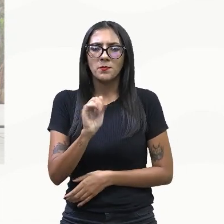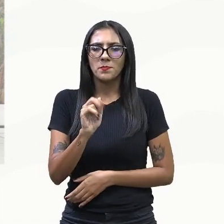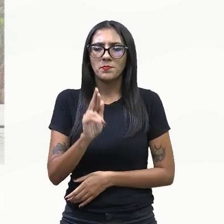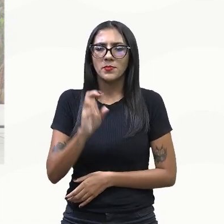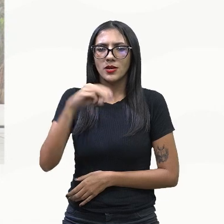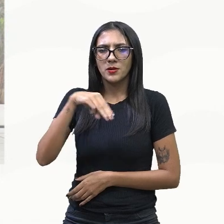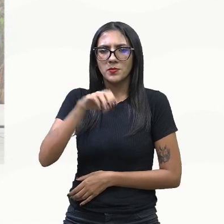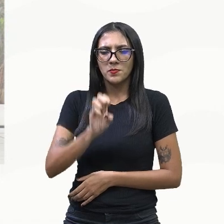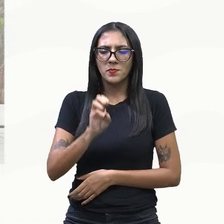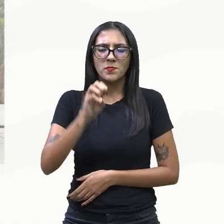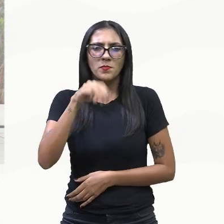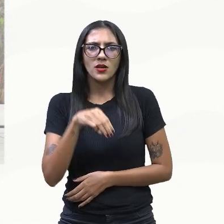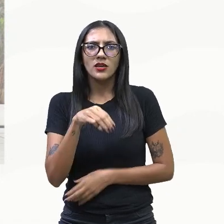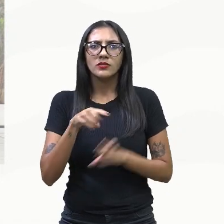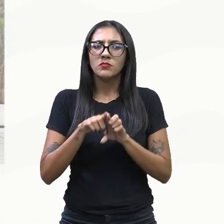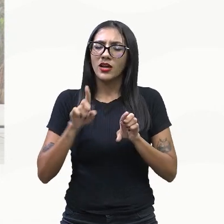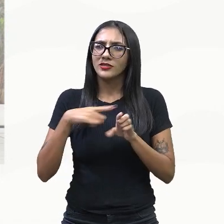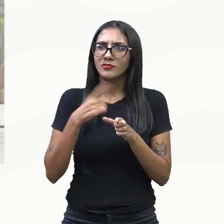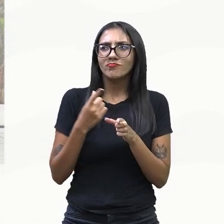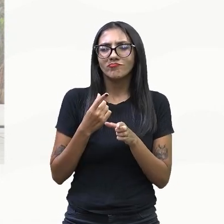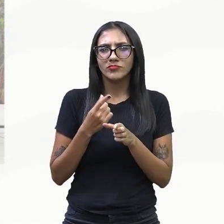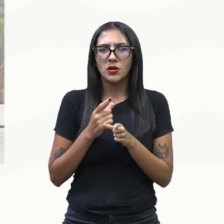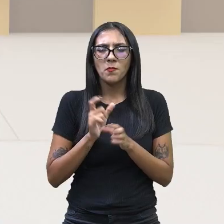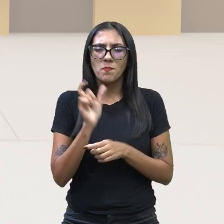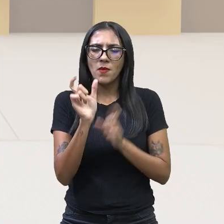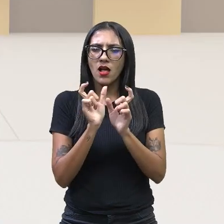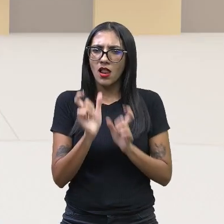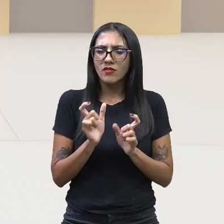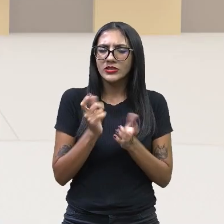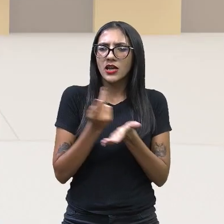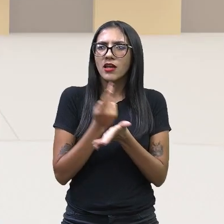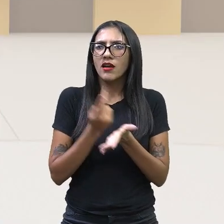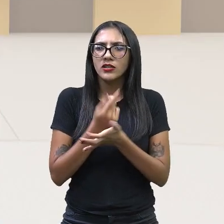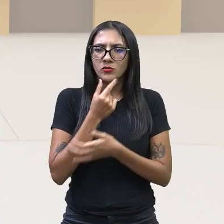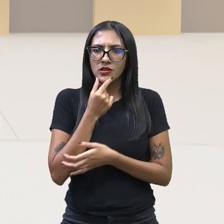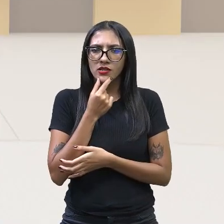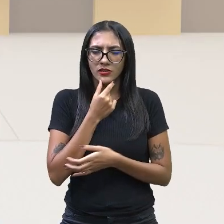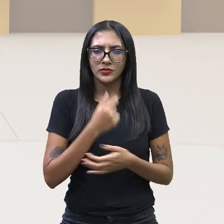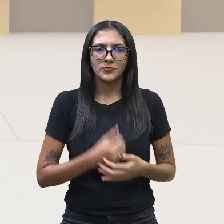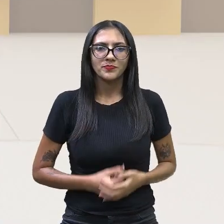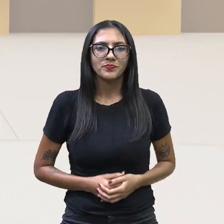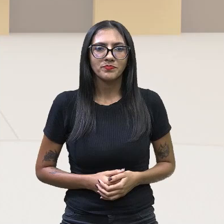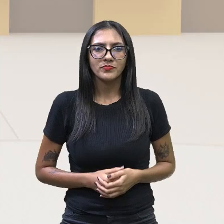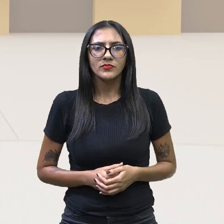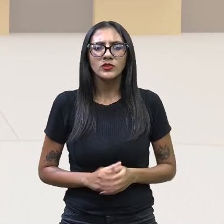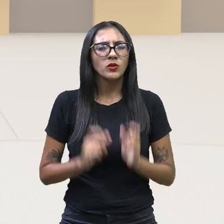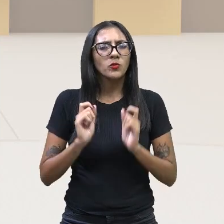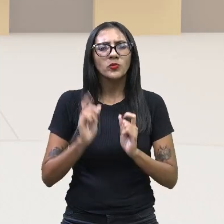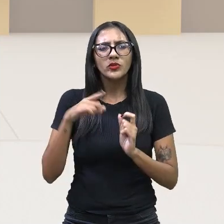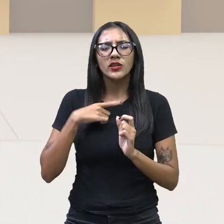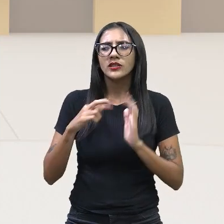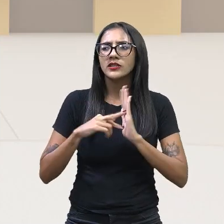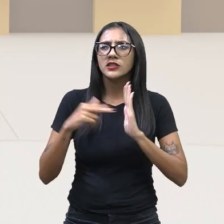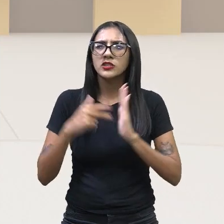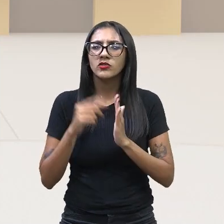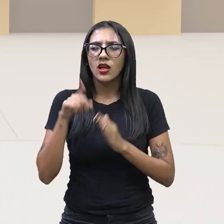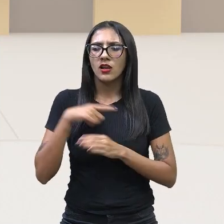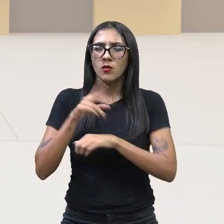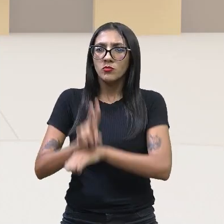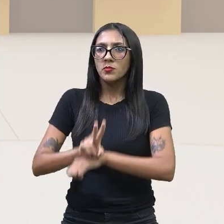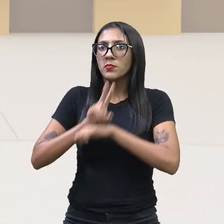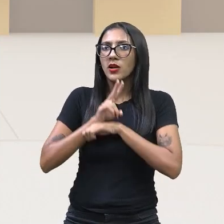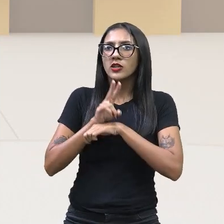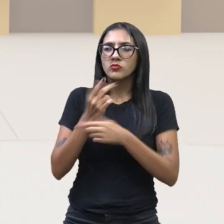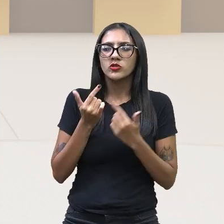boa, colocar uma palavra de língua inglesa, só que tem alguns erros que nós vamos ver agora. Trata-se de um estrangeirismo. Já ouviu falar nessa palavrinha?